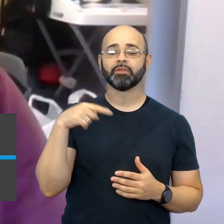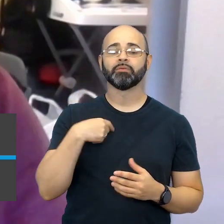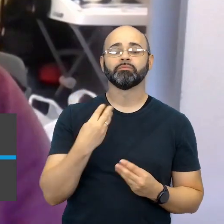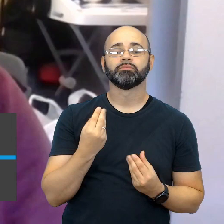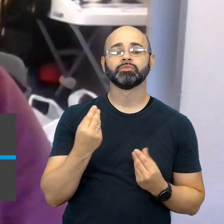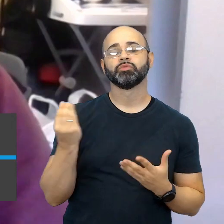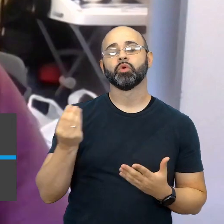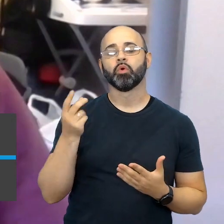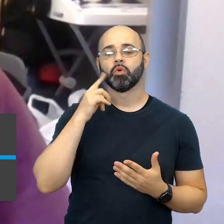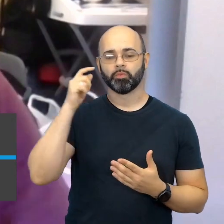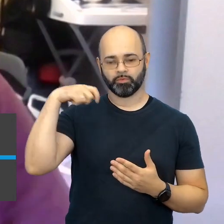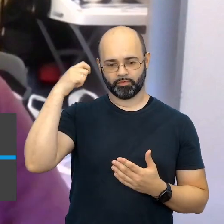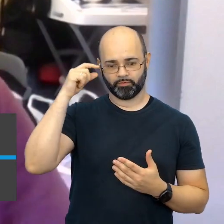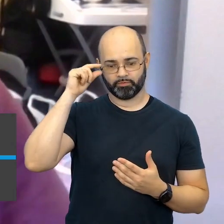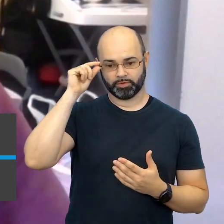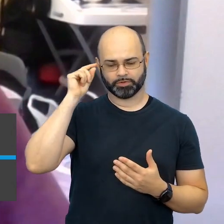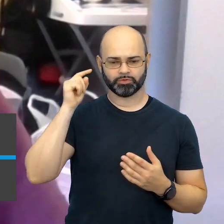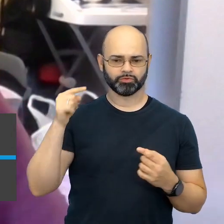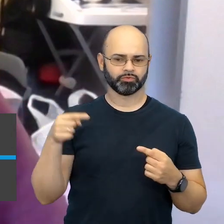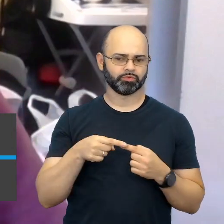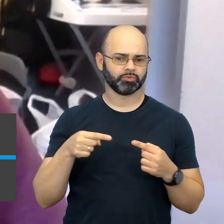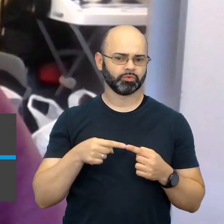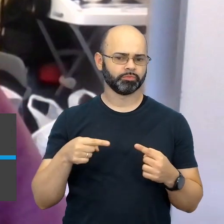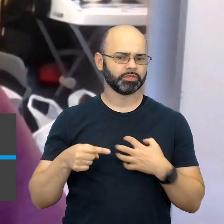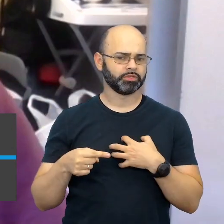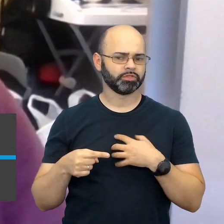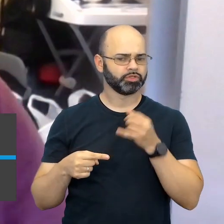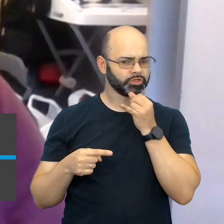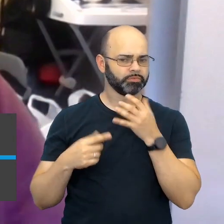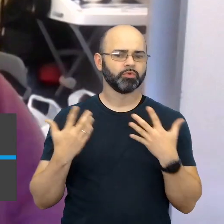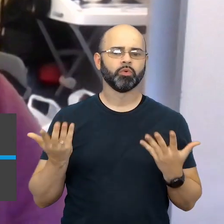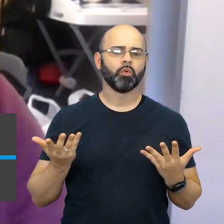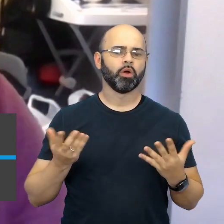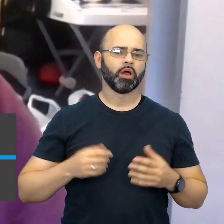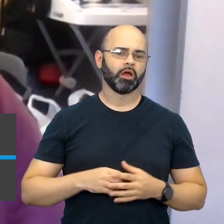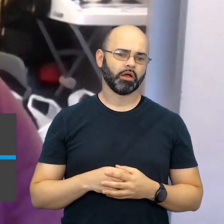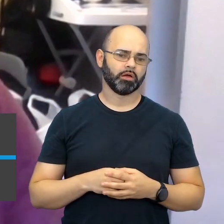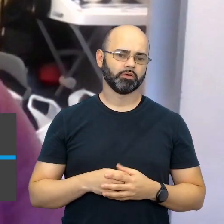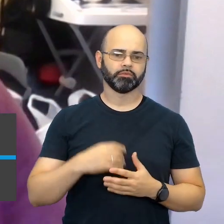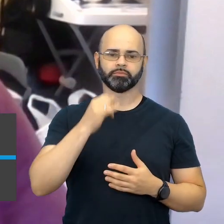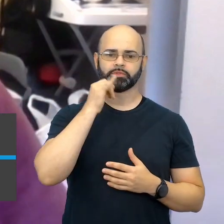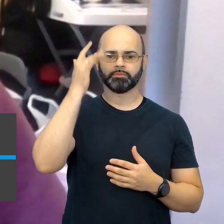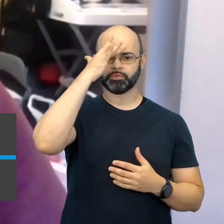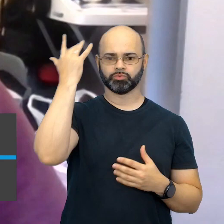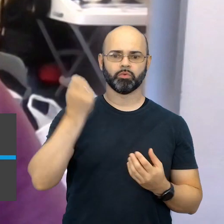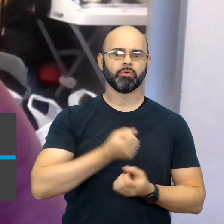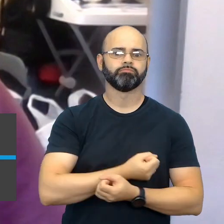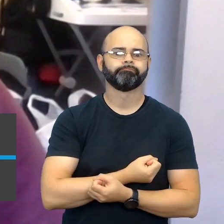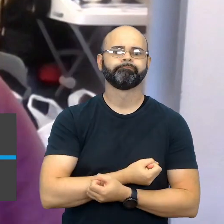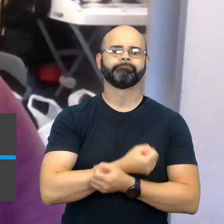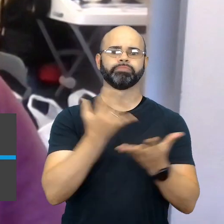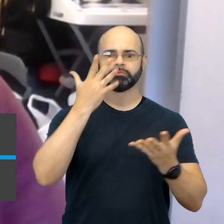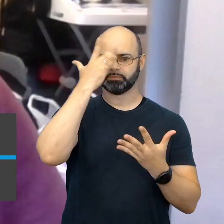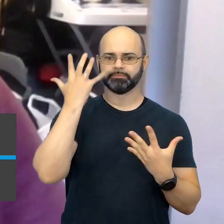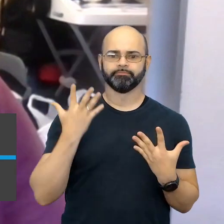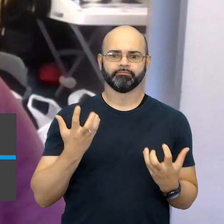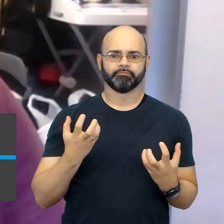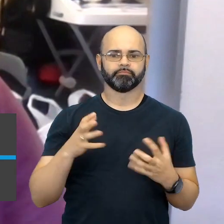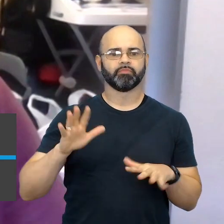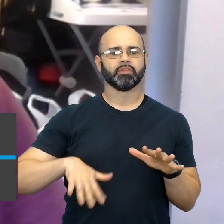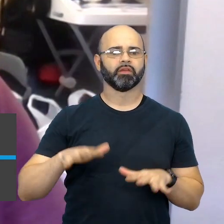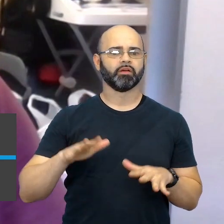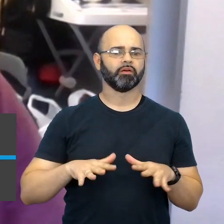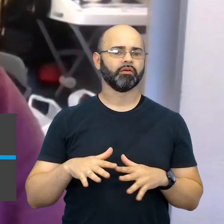vídeo, como é que ele vai funcionar. Por exemplo, falei de um vídeo que vai considerar opiniões de pessoas, talvez envolva